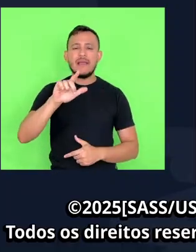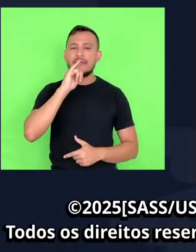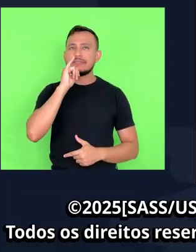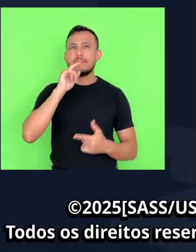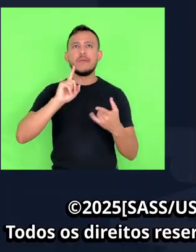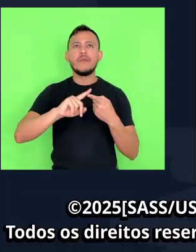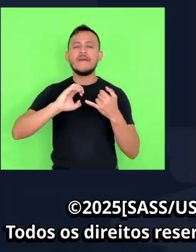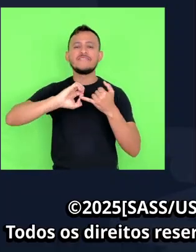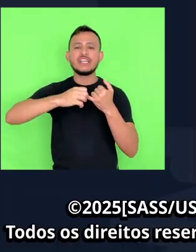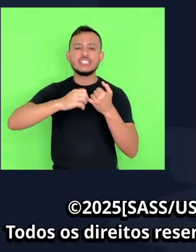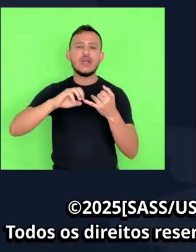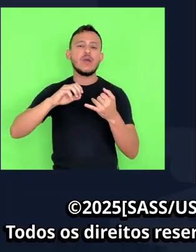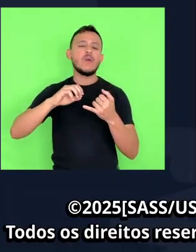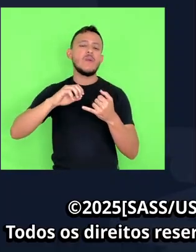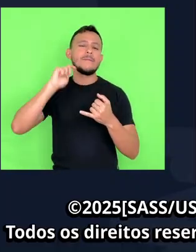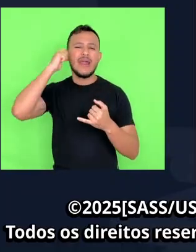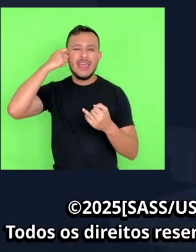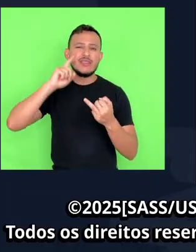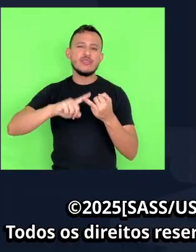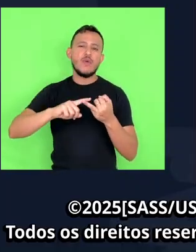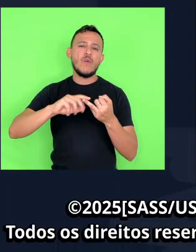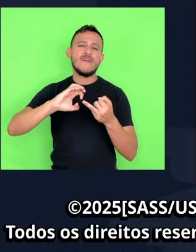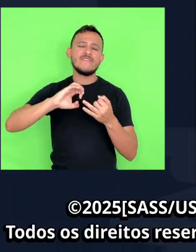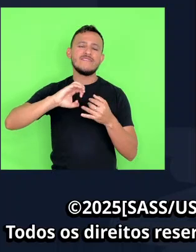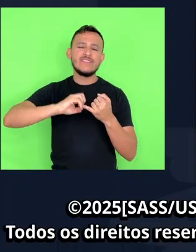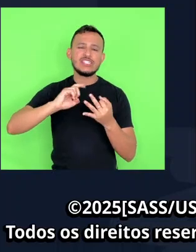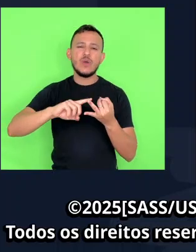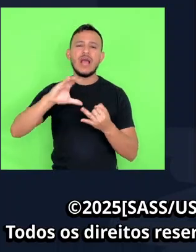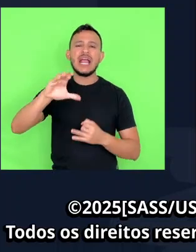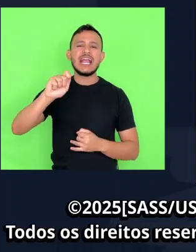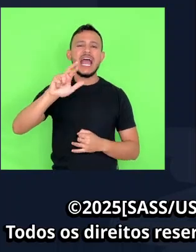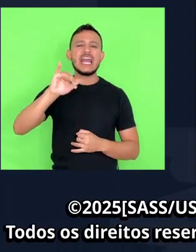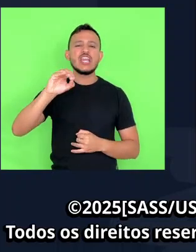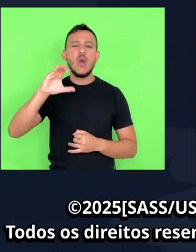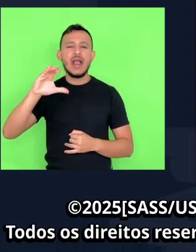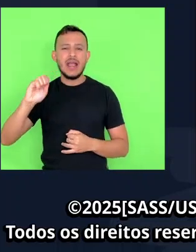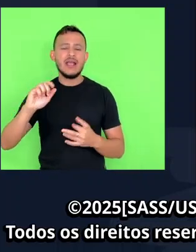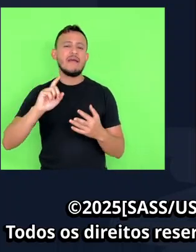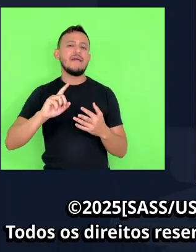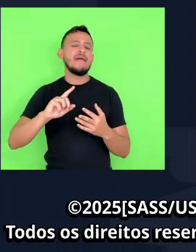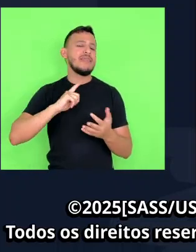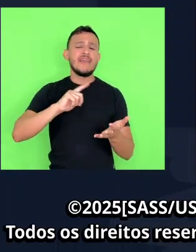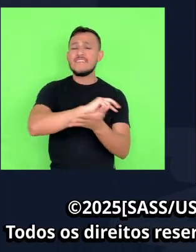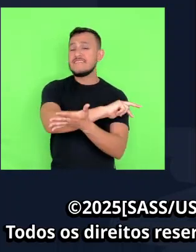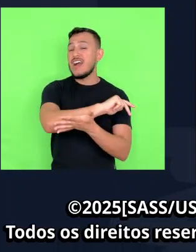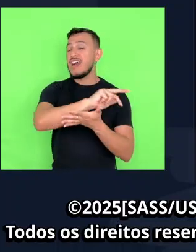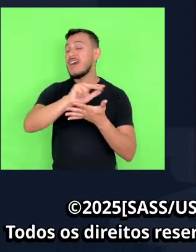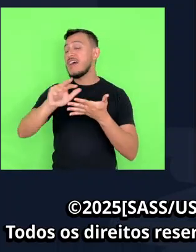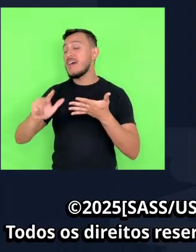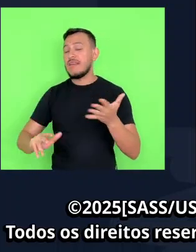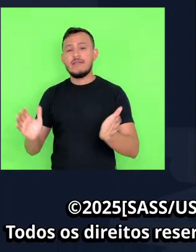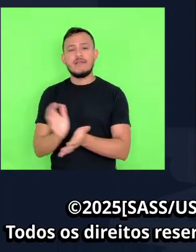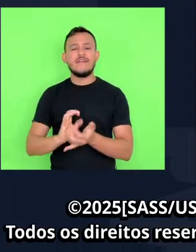os feijões, feijão preto, carioquinha, branco, jalo. Nós temos um número enorme de tipos